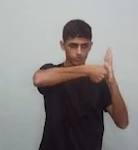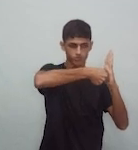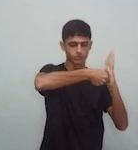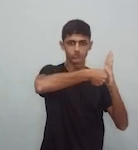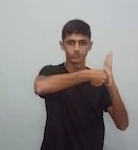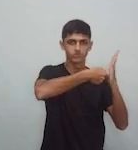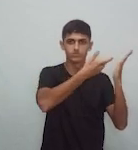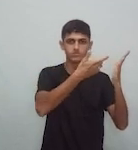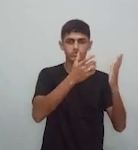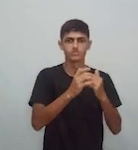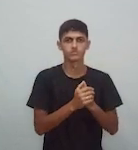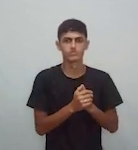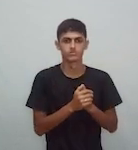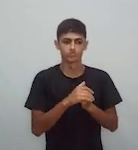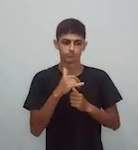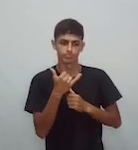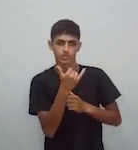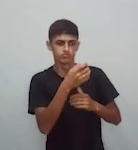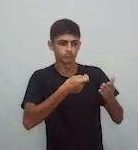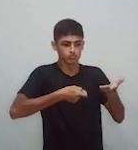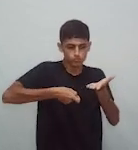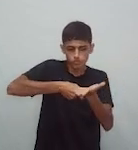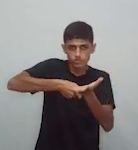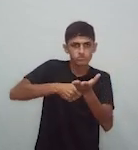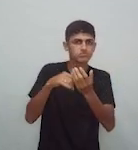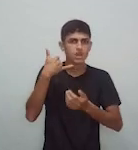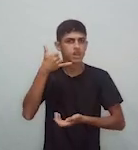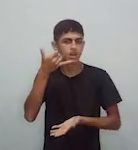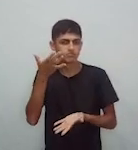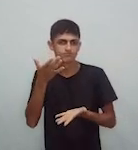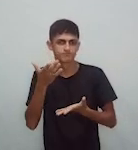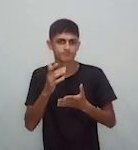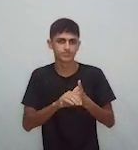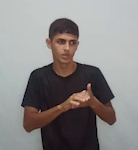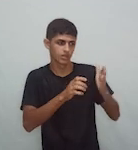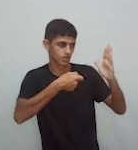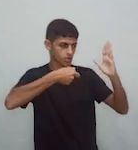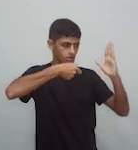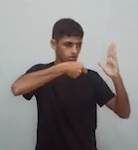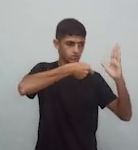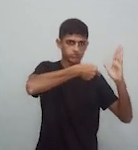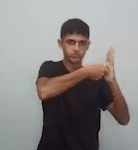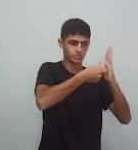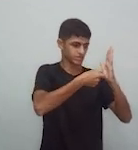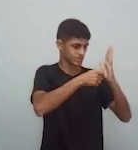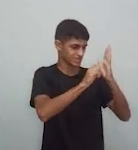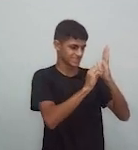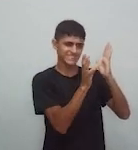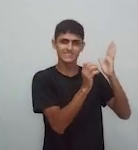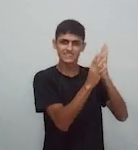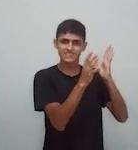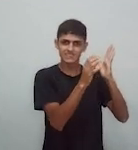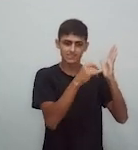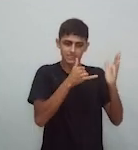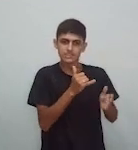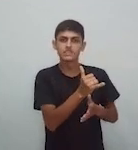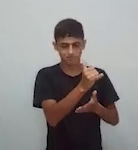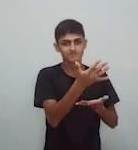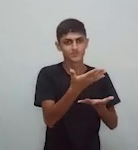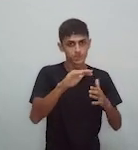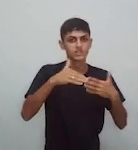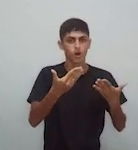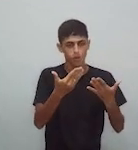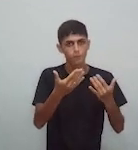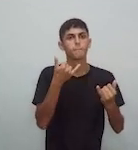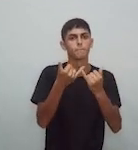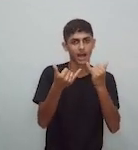sei lá, você vai ligar o seu carregador, o carregador do celular, na tomada, às vezes dá um curtozinho. Pronto, é basicamente uma coisinha